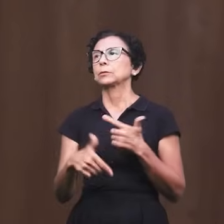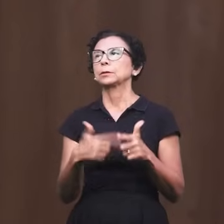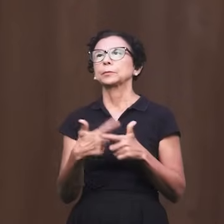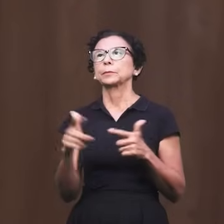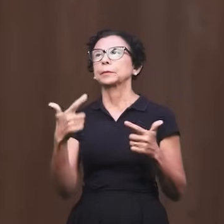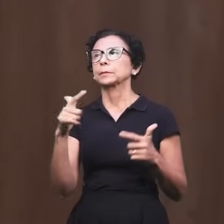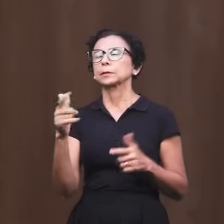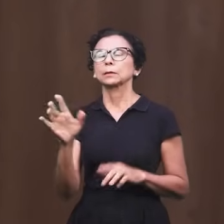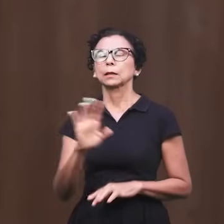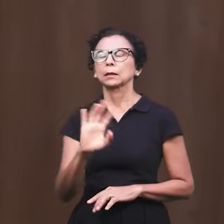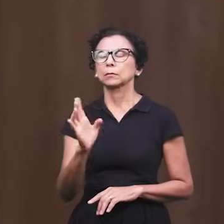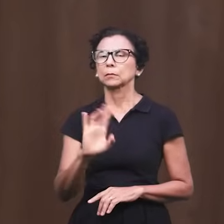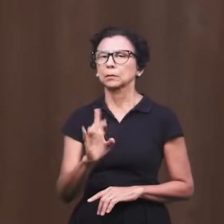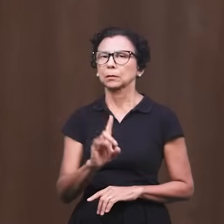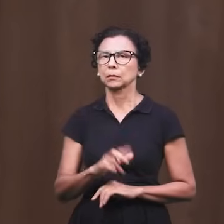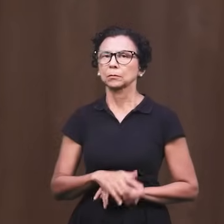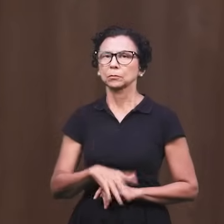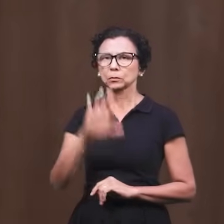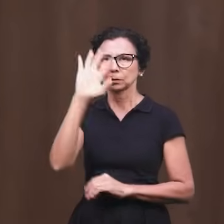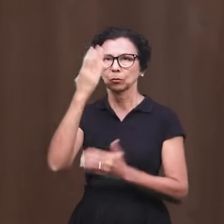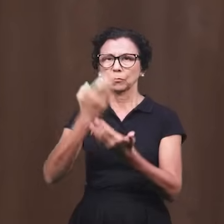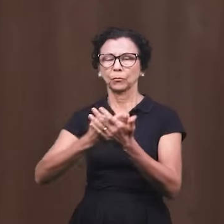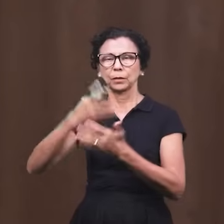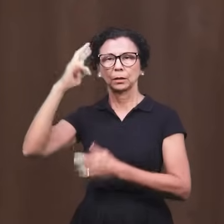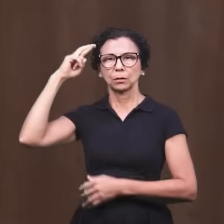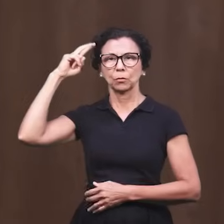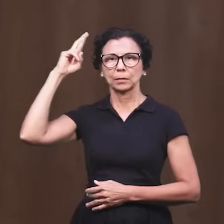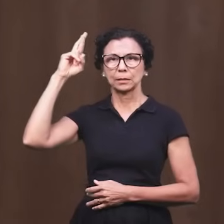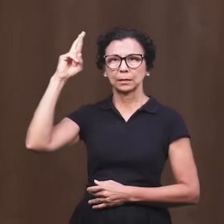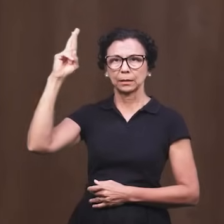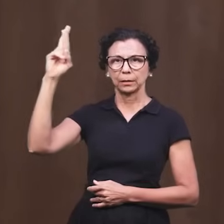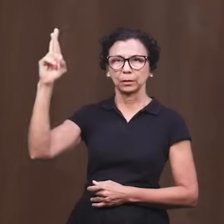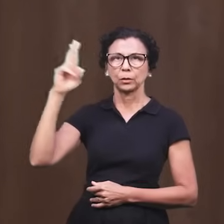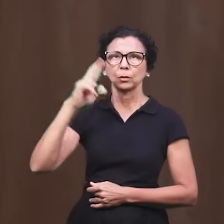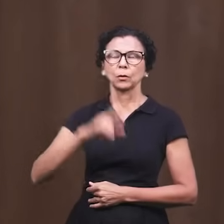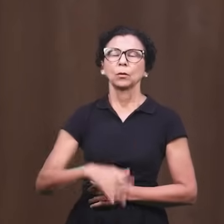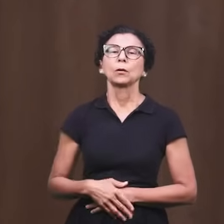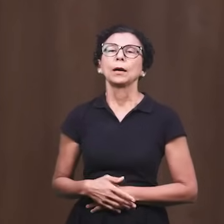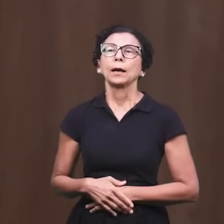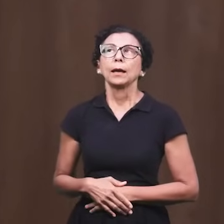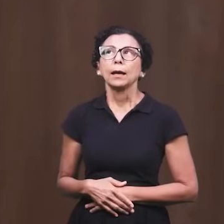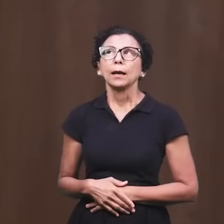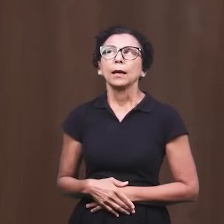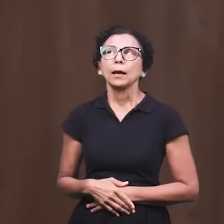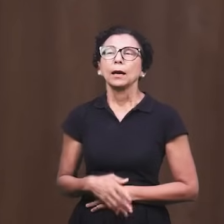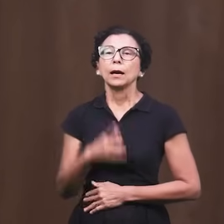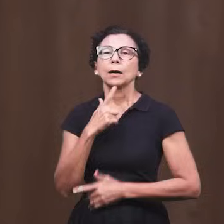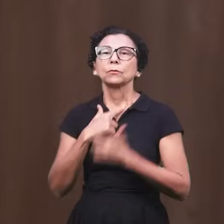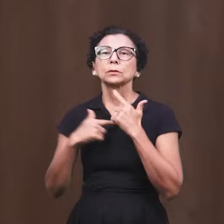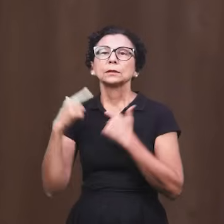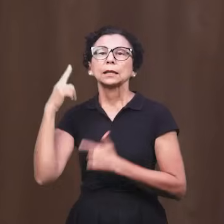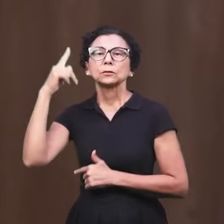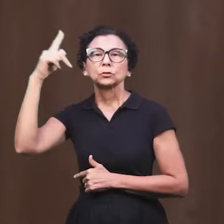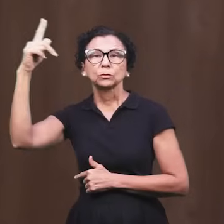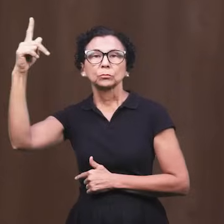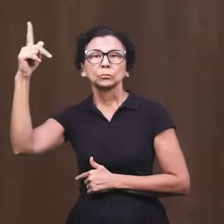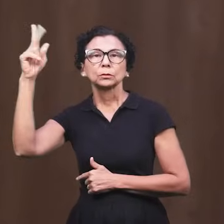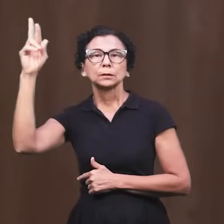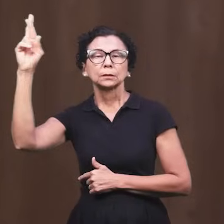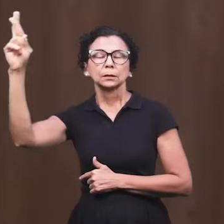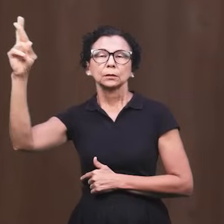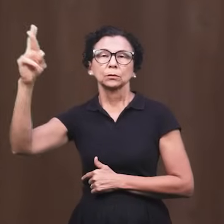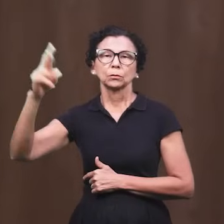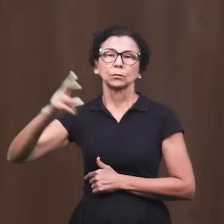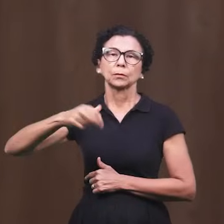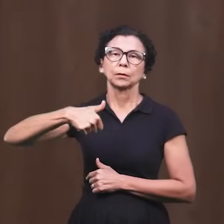falando aqui desde o início, não é isso. Uma mente firme no Senhor é o desejo de se amoldar à vontade do Senhor. É saber que o primeiro